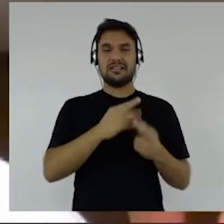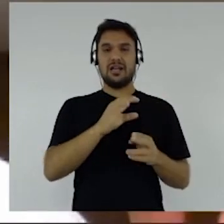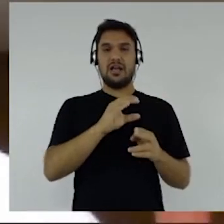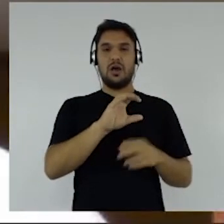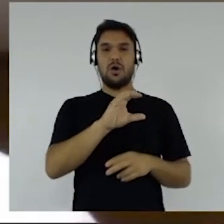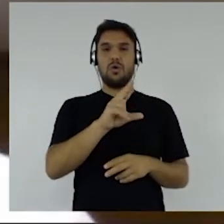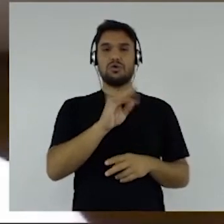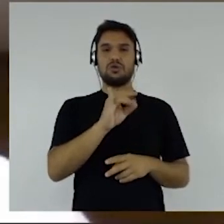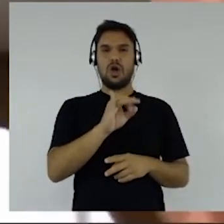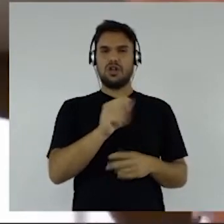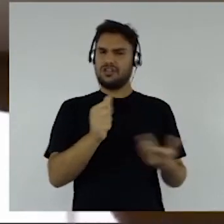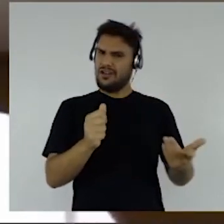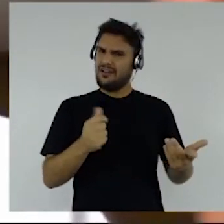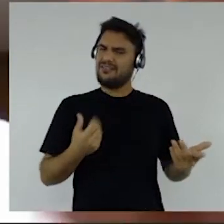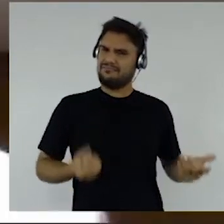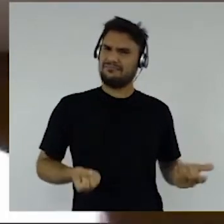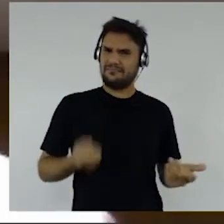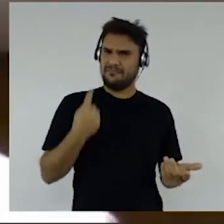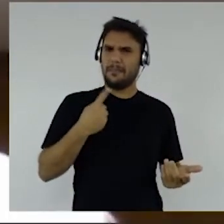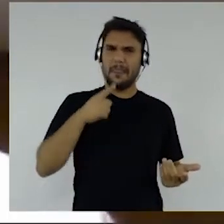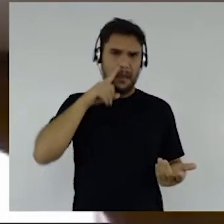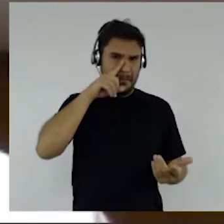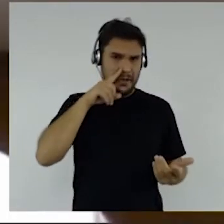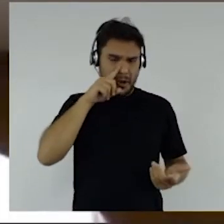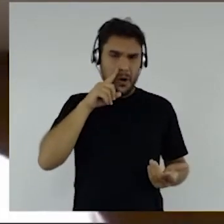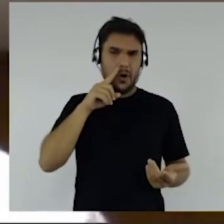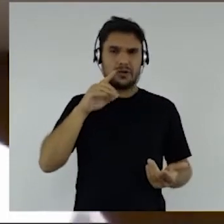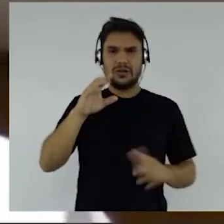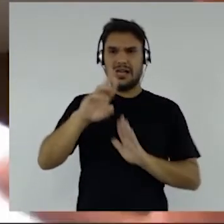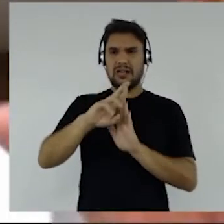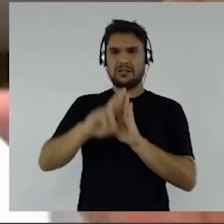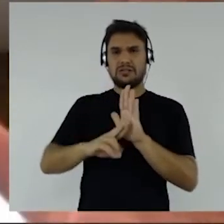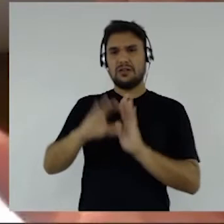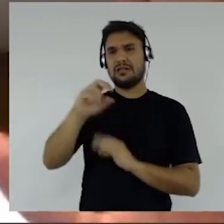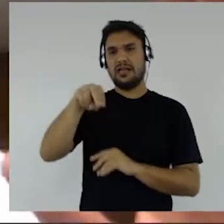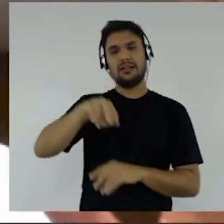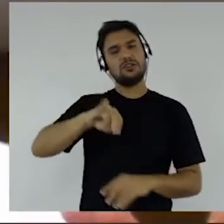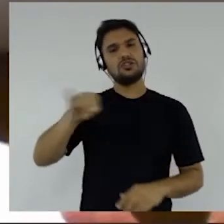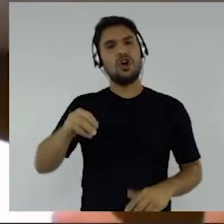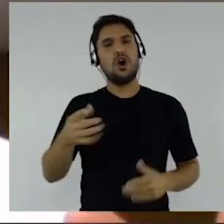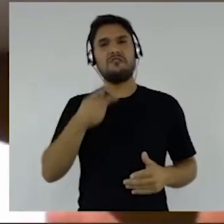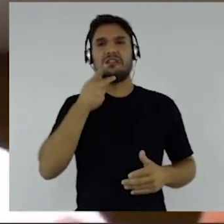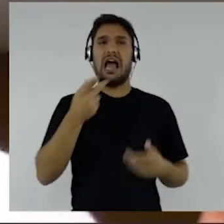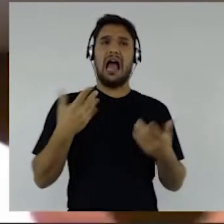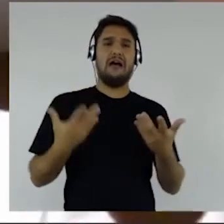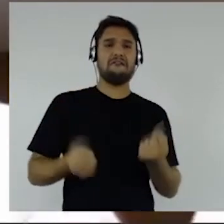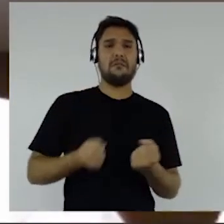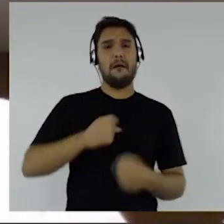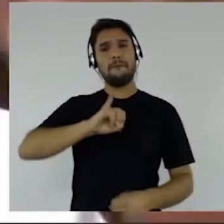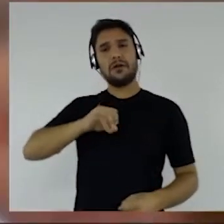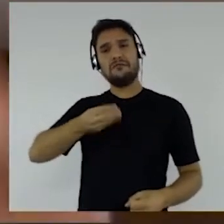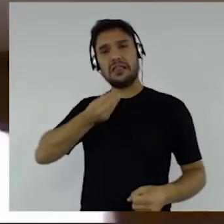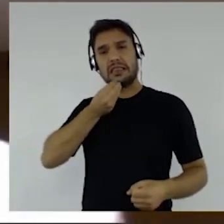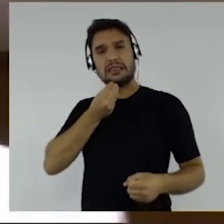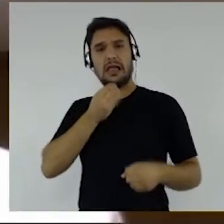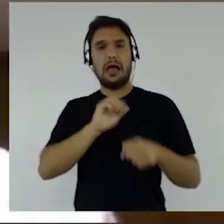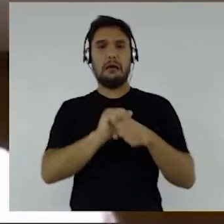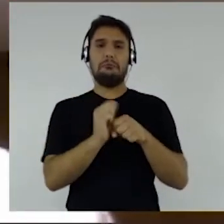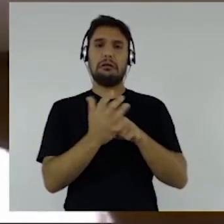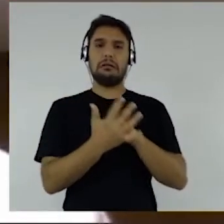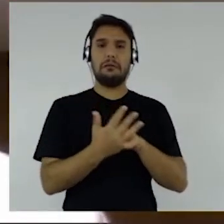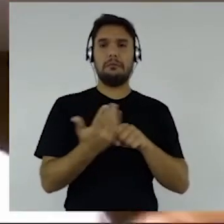é até perigoso essas resoluções do CNJ, né? Vamos aproveitar a pandemia. Você falou aí